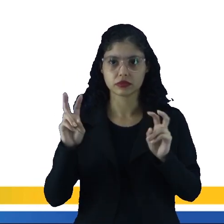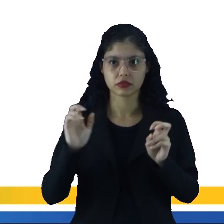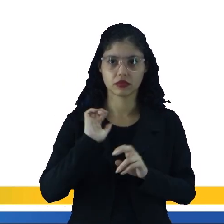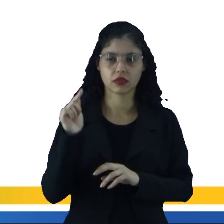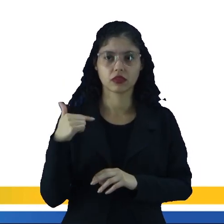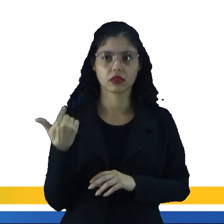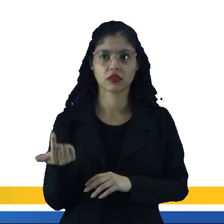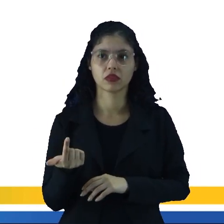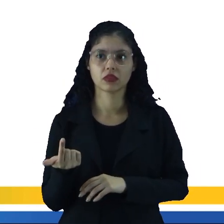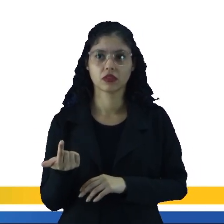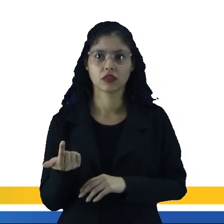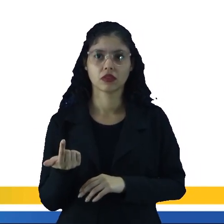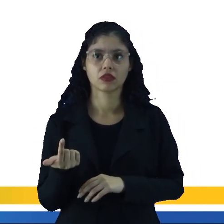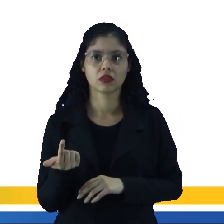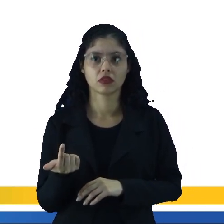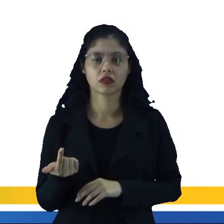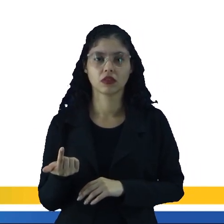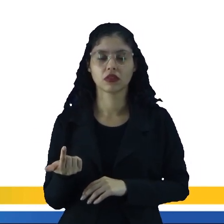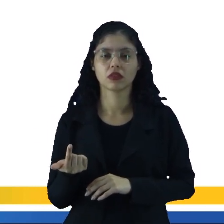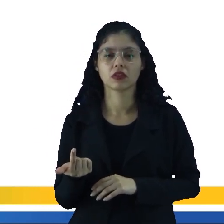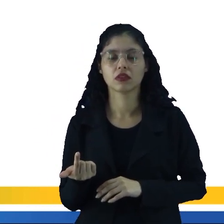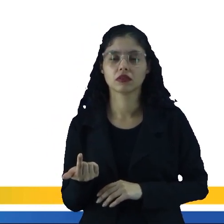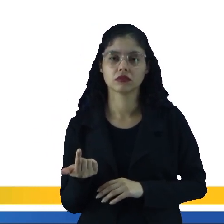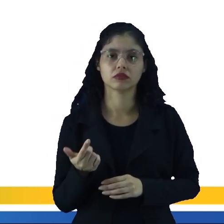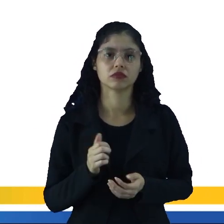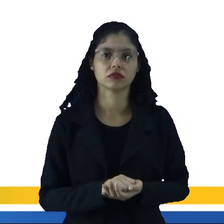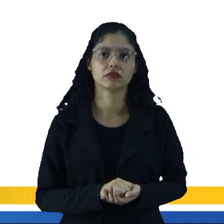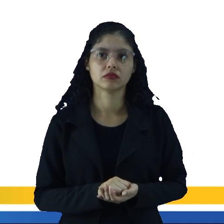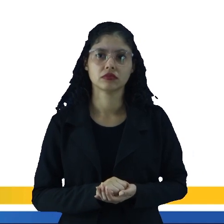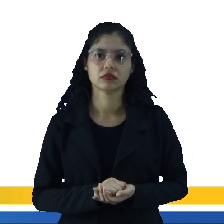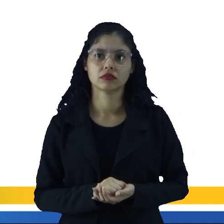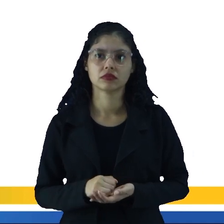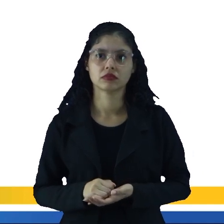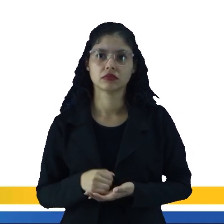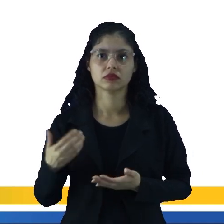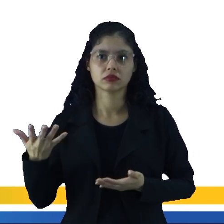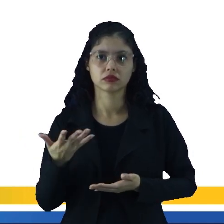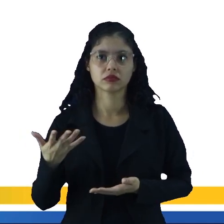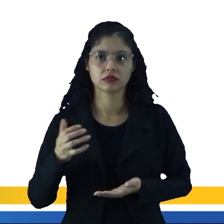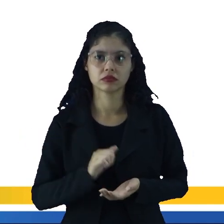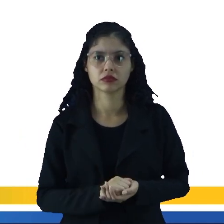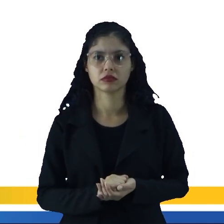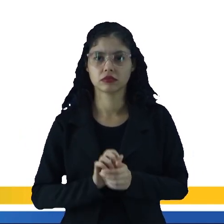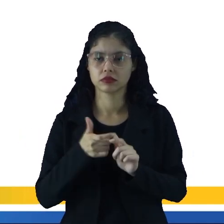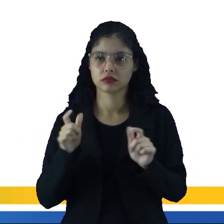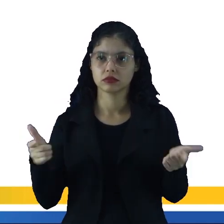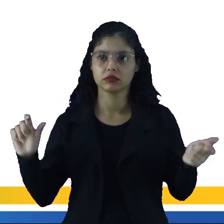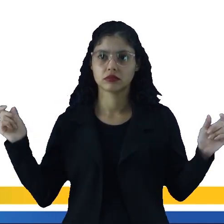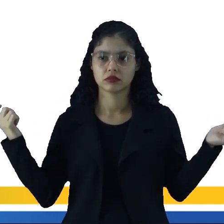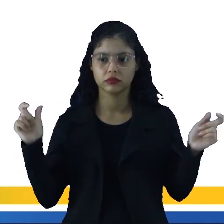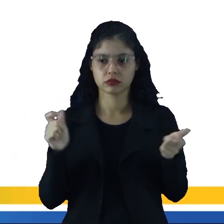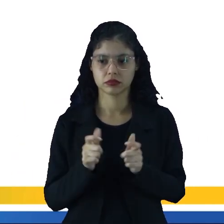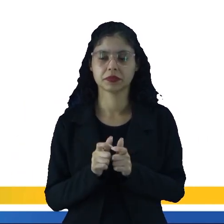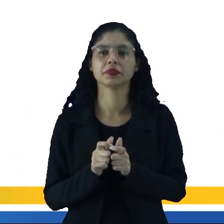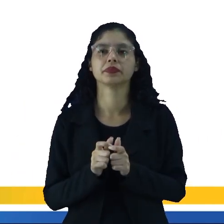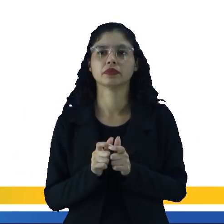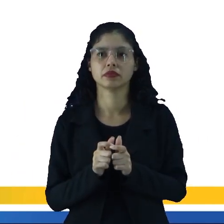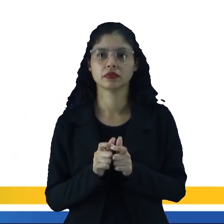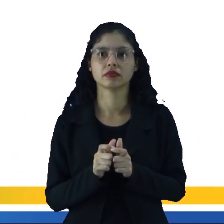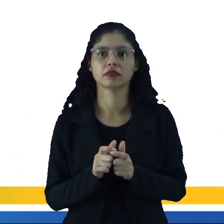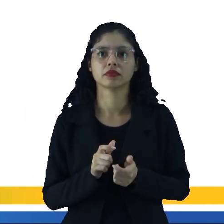exatos, sobras, tá? Outra com a base no aumento ou